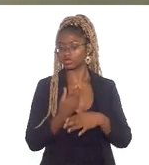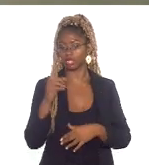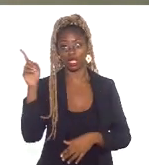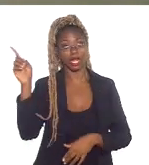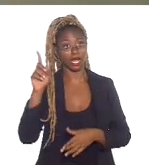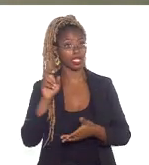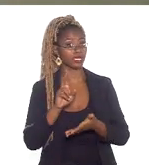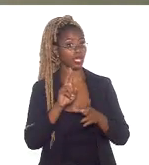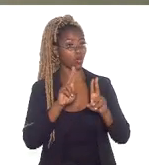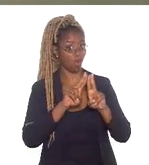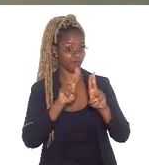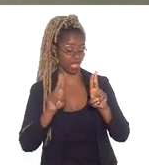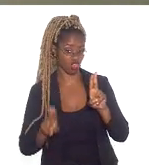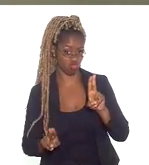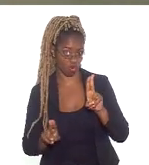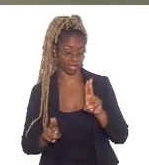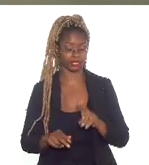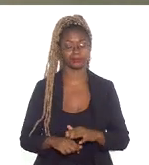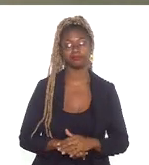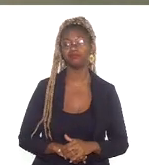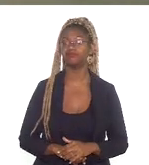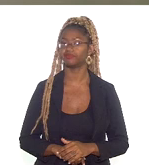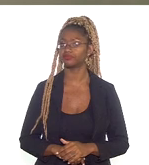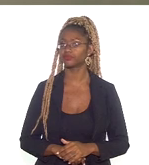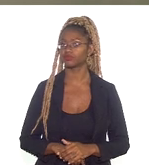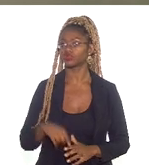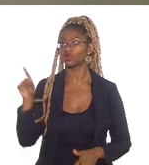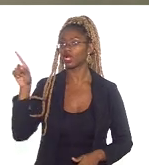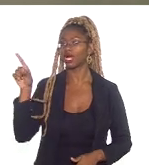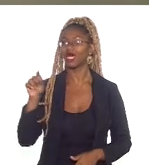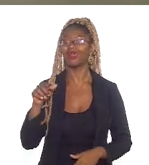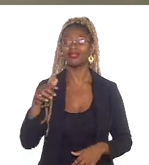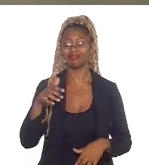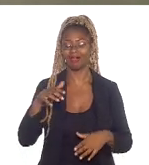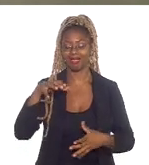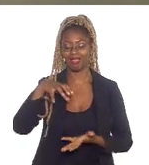Universidade Federal do Rio de Janeiro, na Ilha do Fundão,